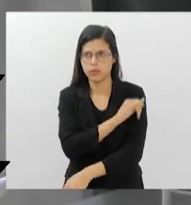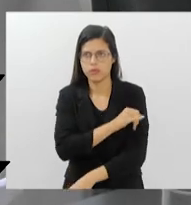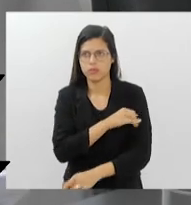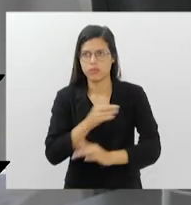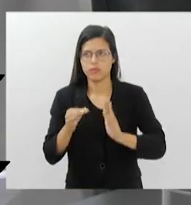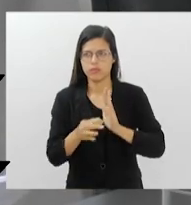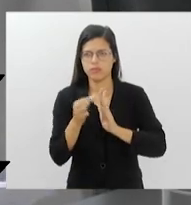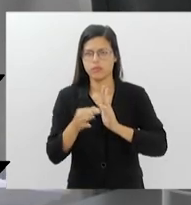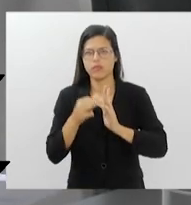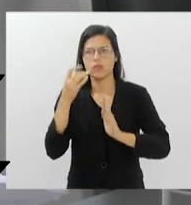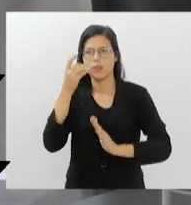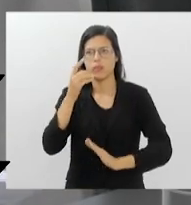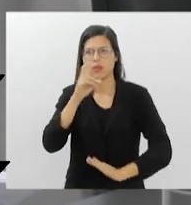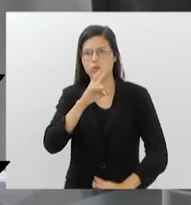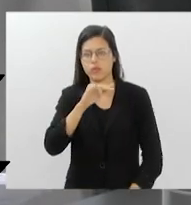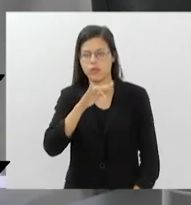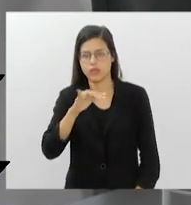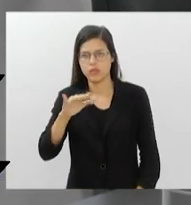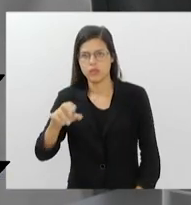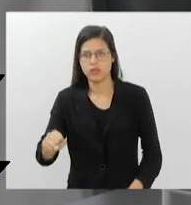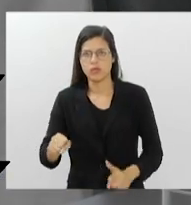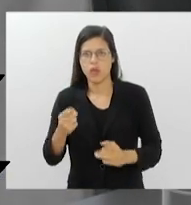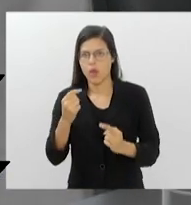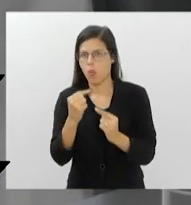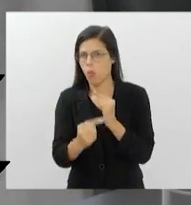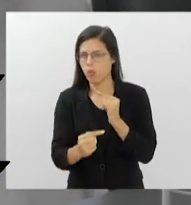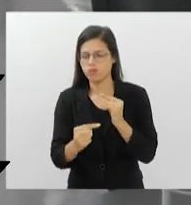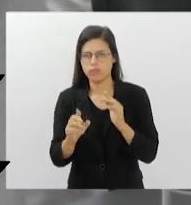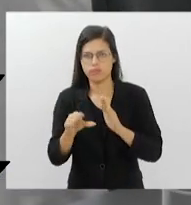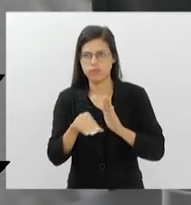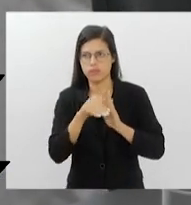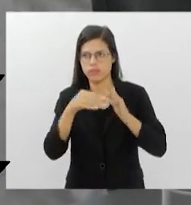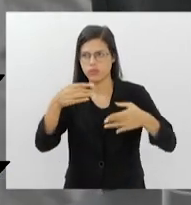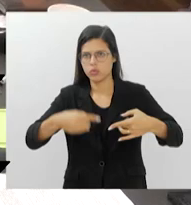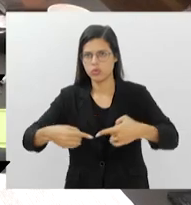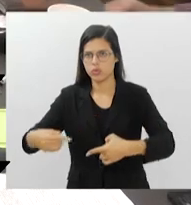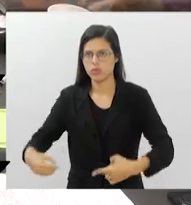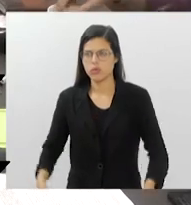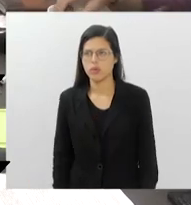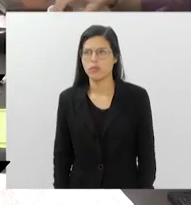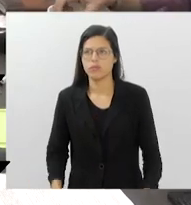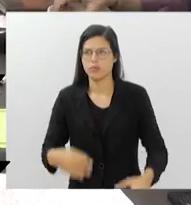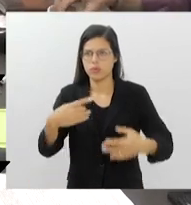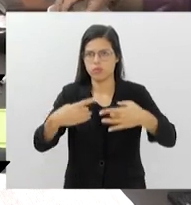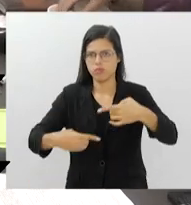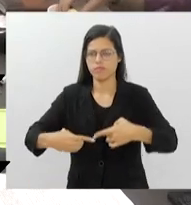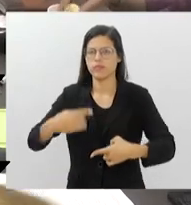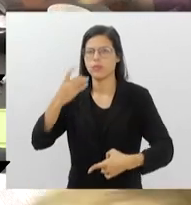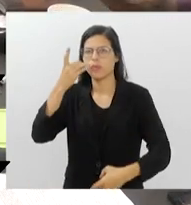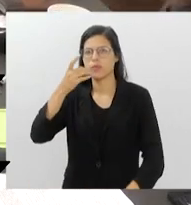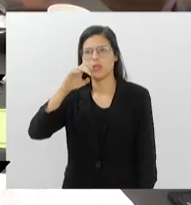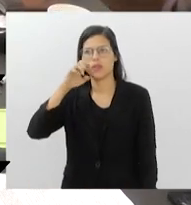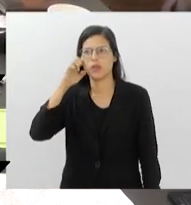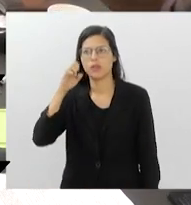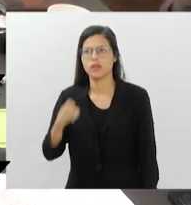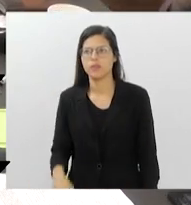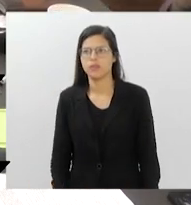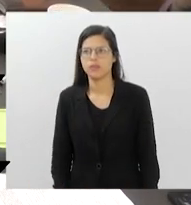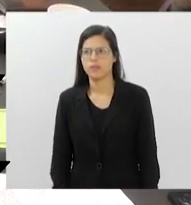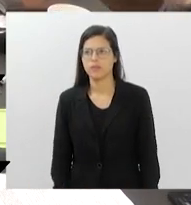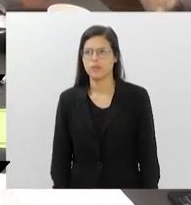deputado Vinícius kolino é contrário às emendas em discussão para discutir Presidente para discutir deputada éca taquim tá desligado